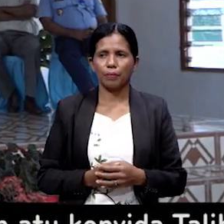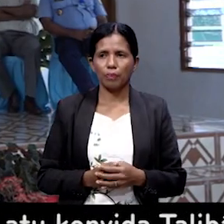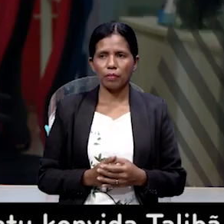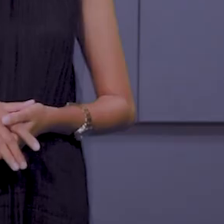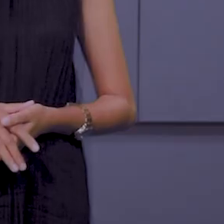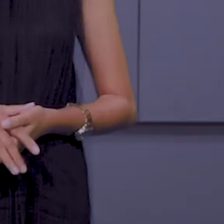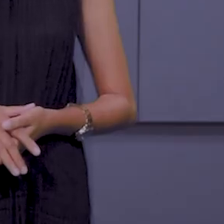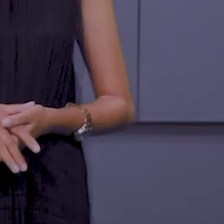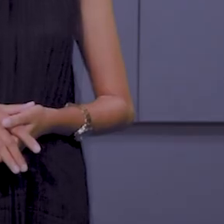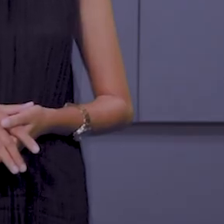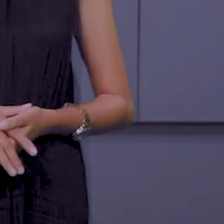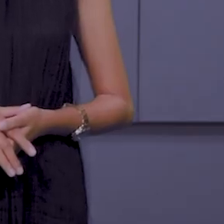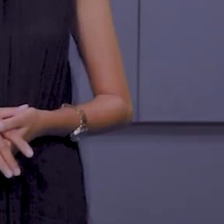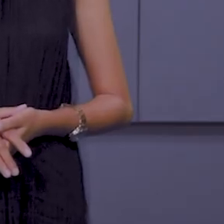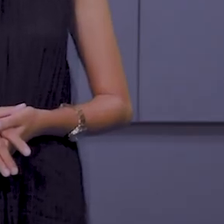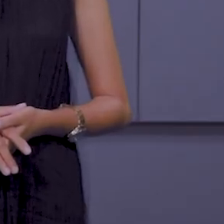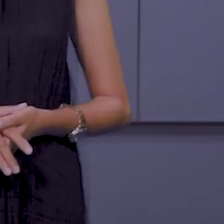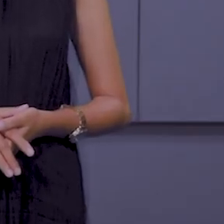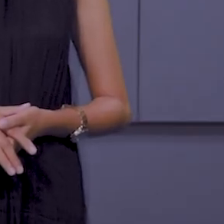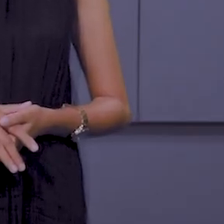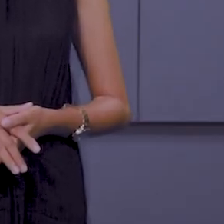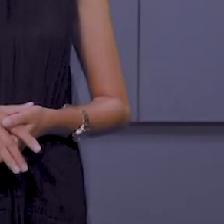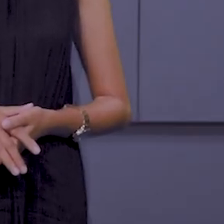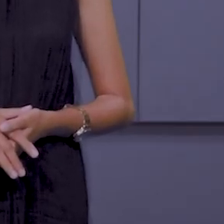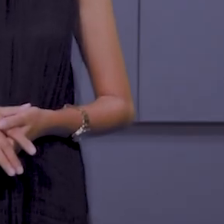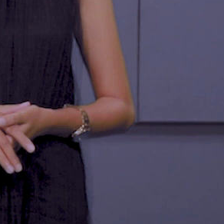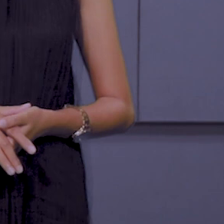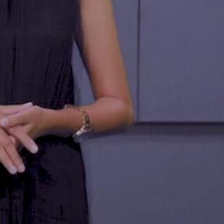GMN. Kita halua subscribe, no hanya butang